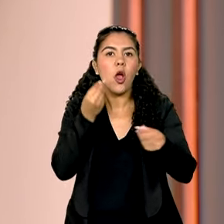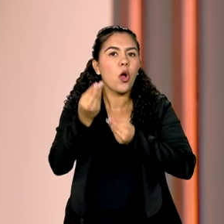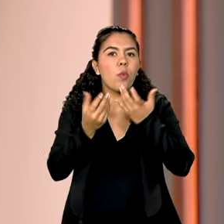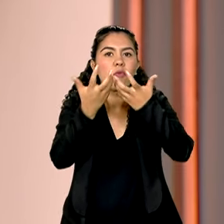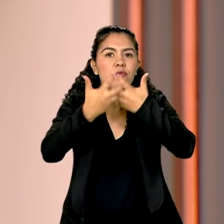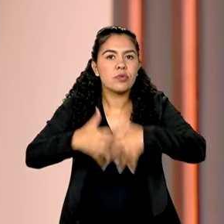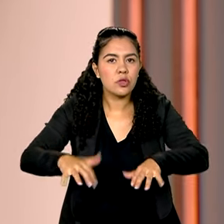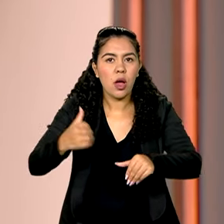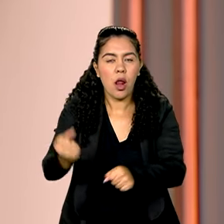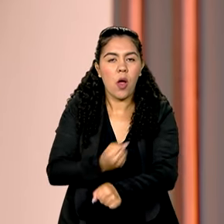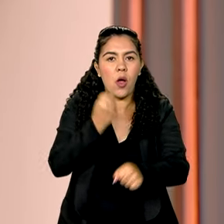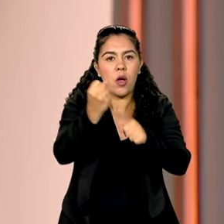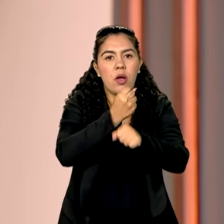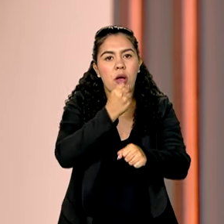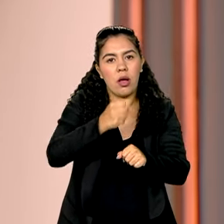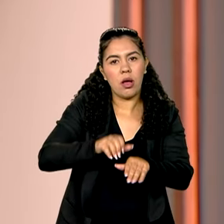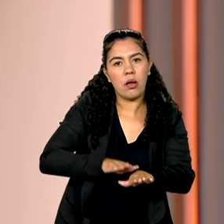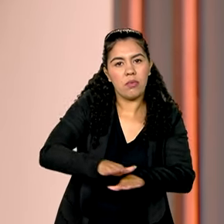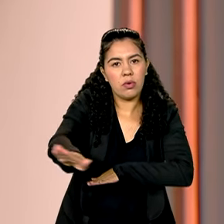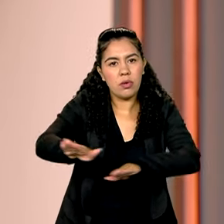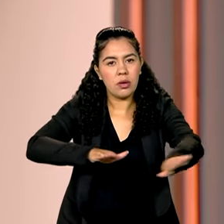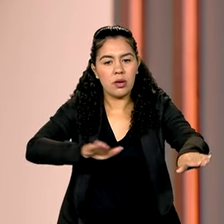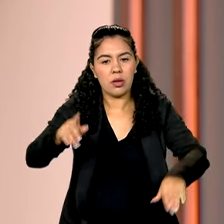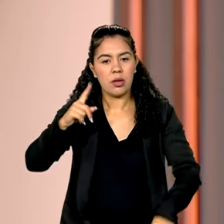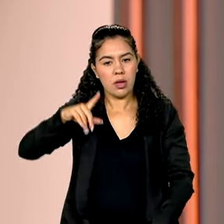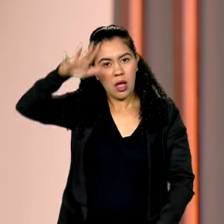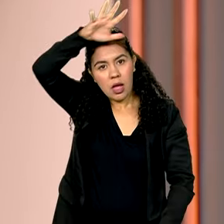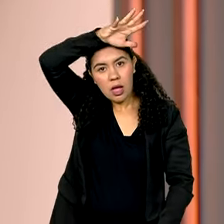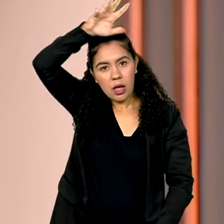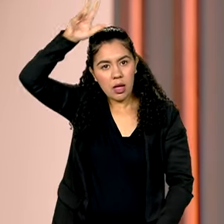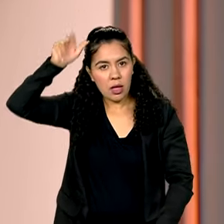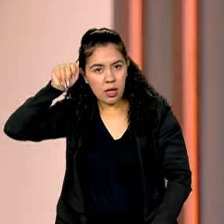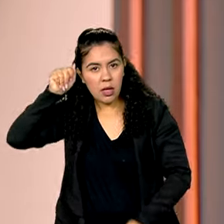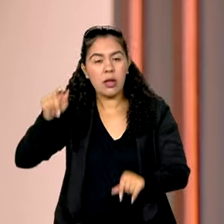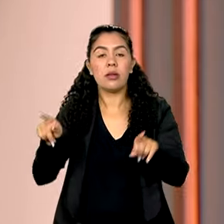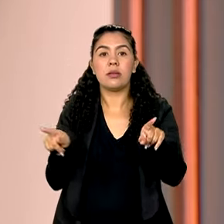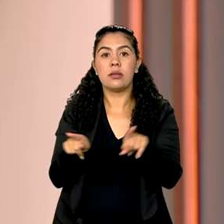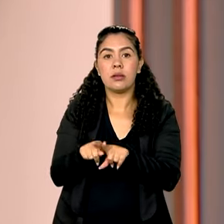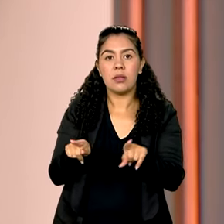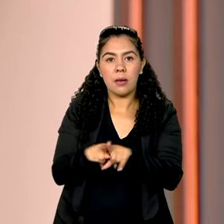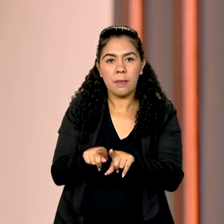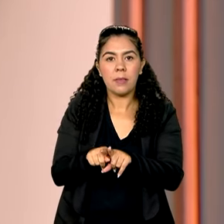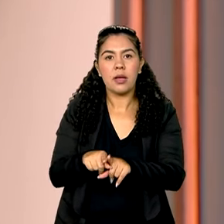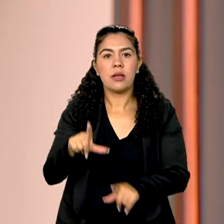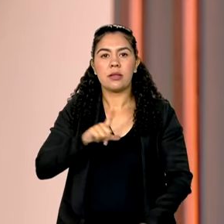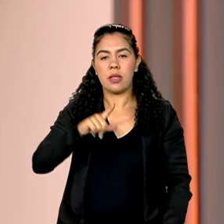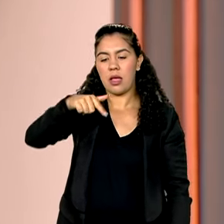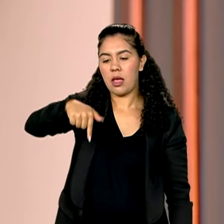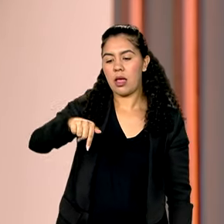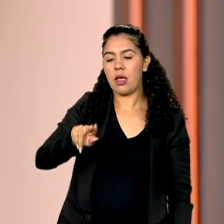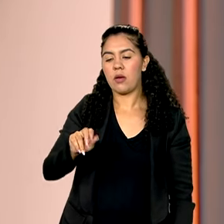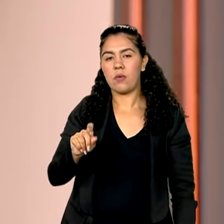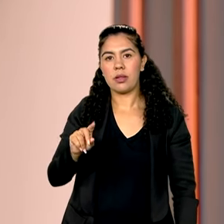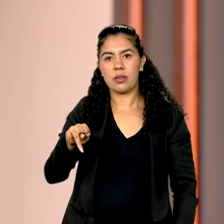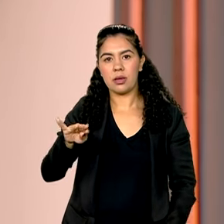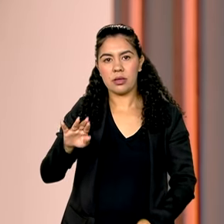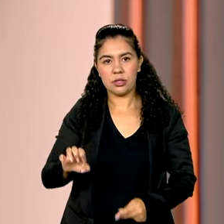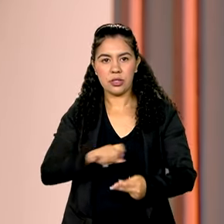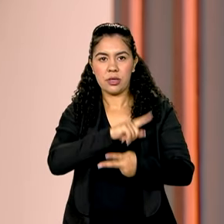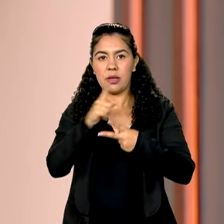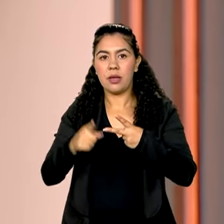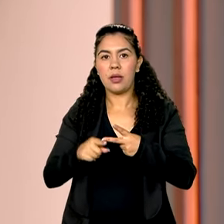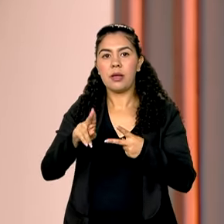rotas. Ilha das Guianas, Amazônica, Ilha das Guianas Amazônicas, perdão, Quadrante Rondon, Biocênica